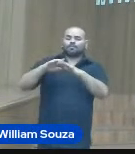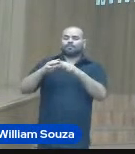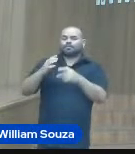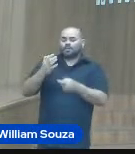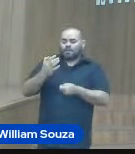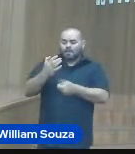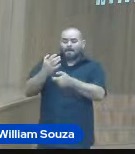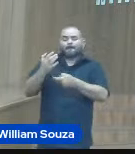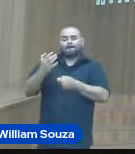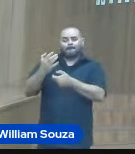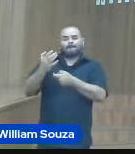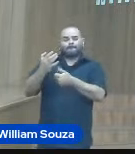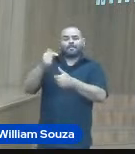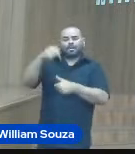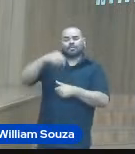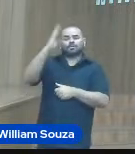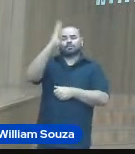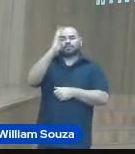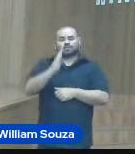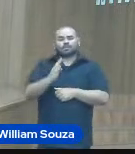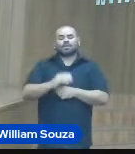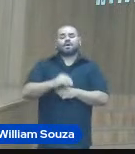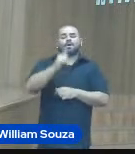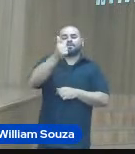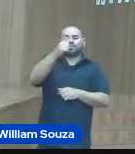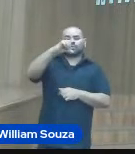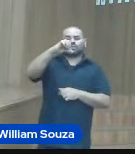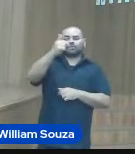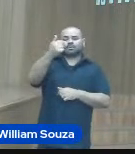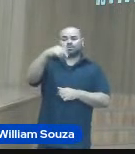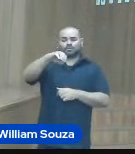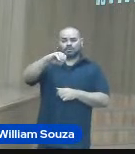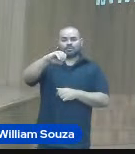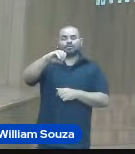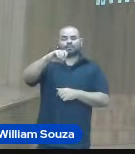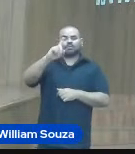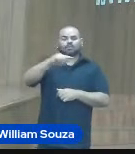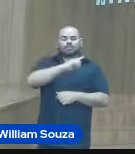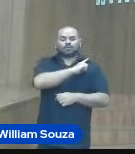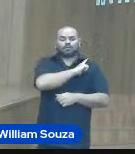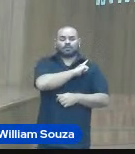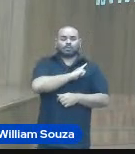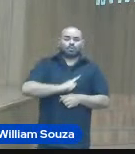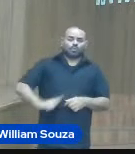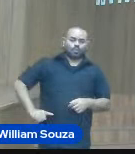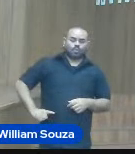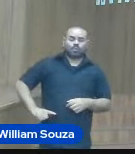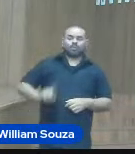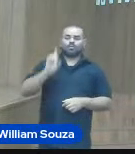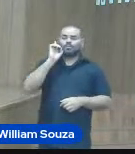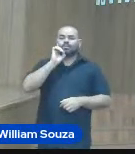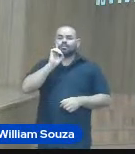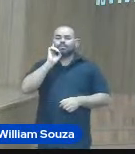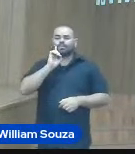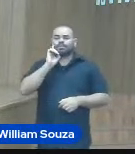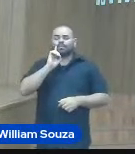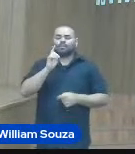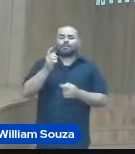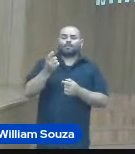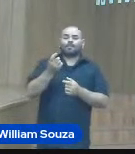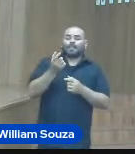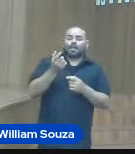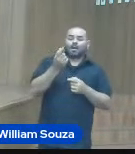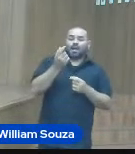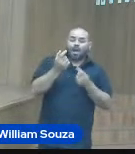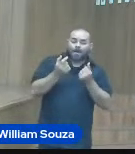Brasil. Na década de 70, o governo dos Estados Unidos financiou 2/3 das